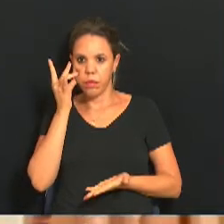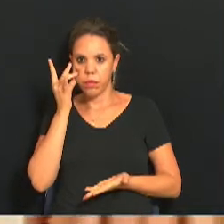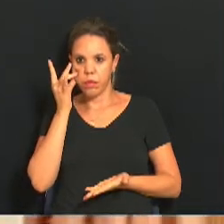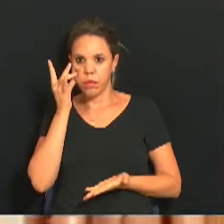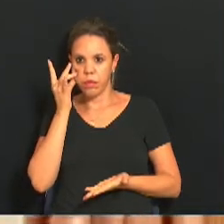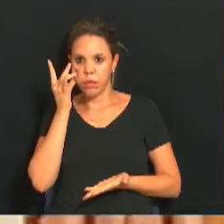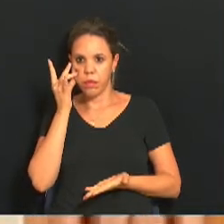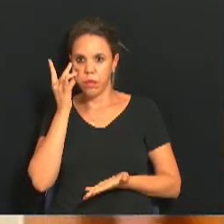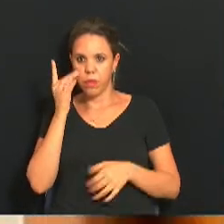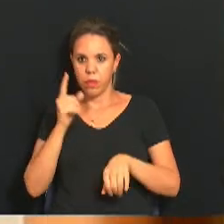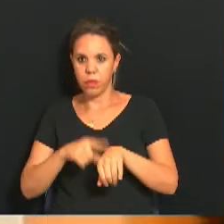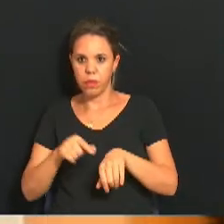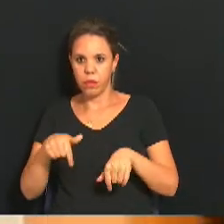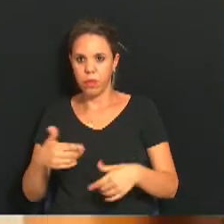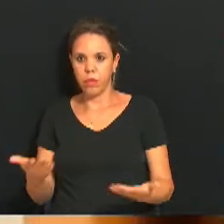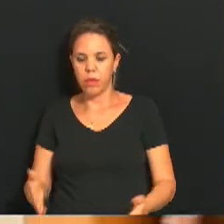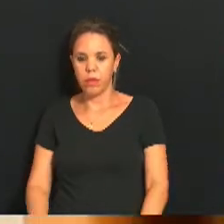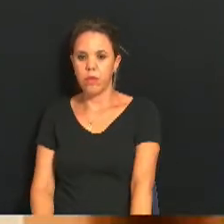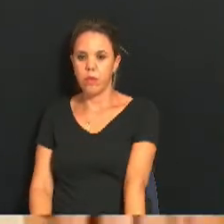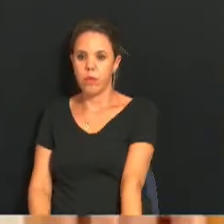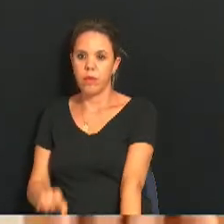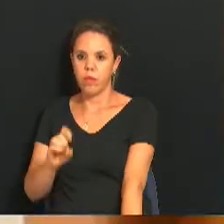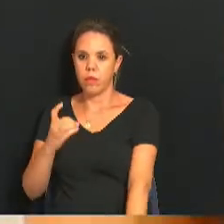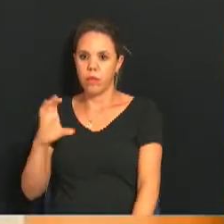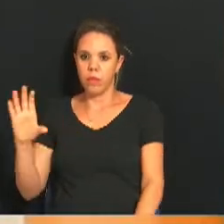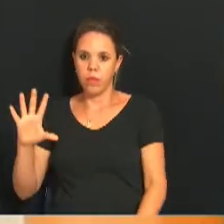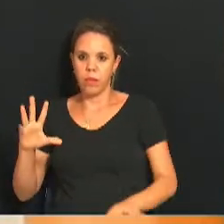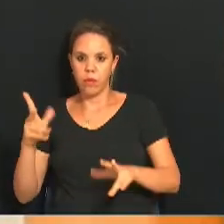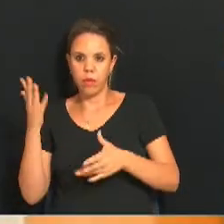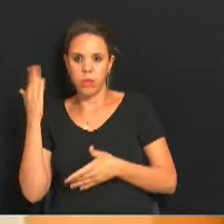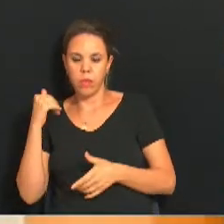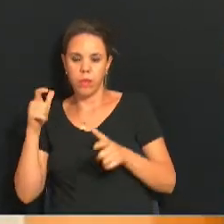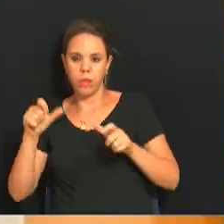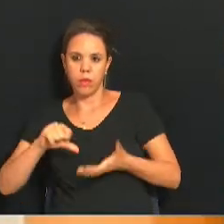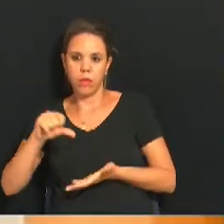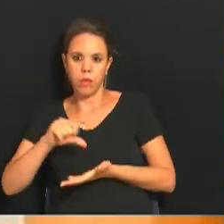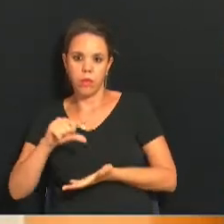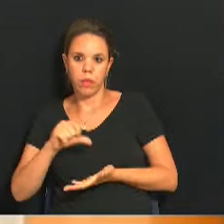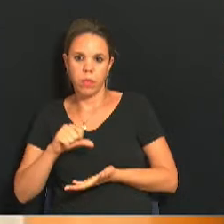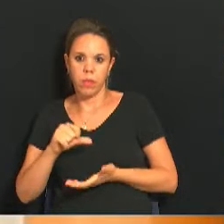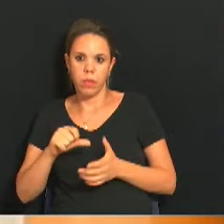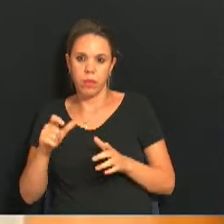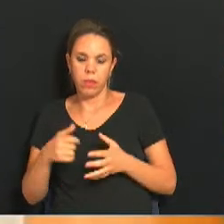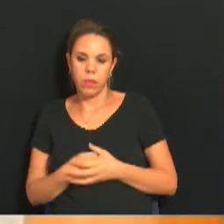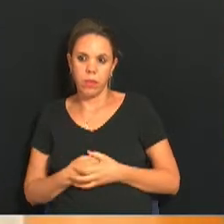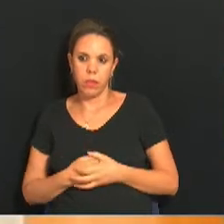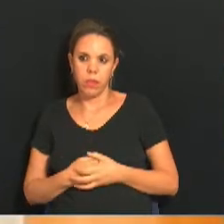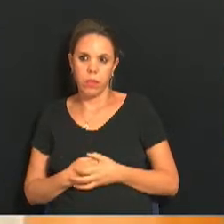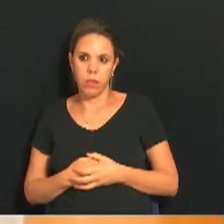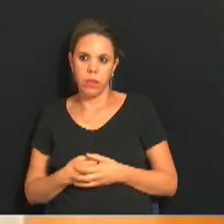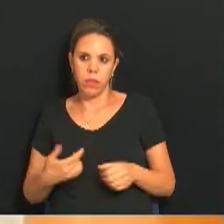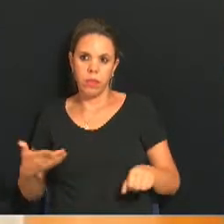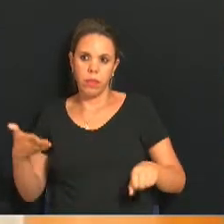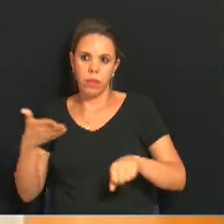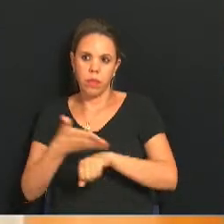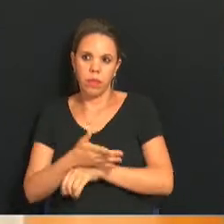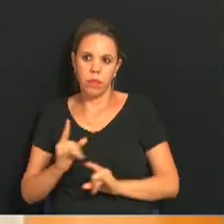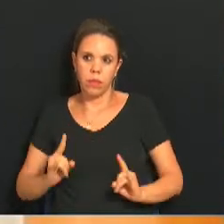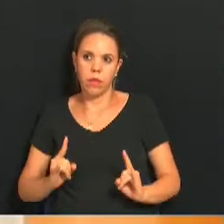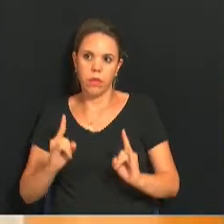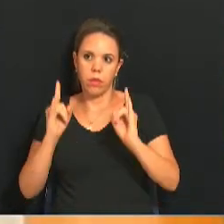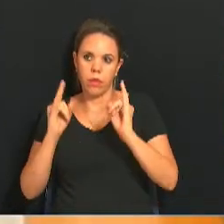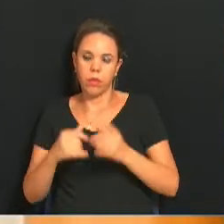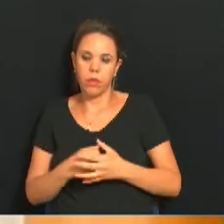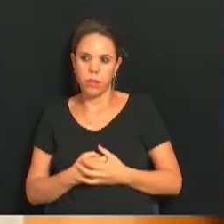presenciando um momento ainda é que os sabe fica naquele local e eu Visitei os prédios da região